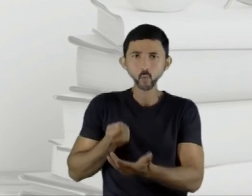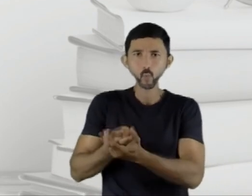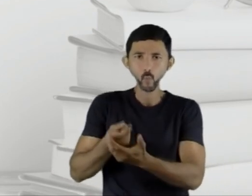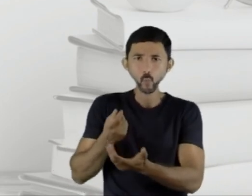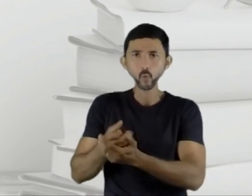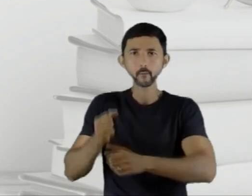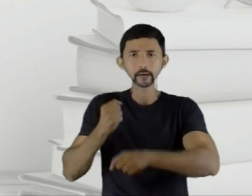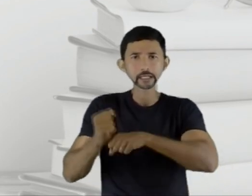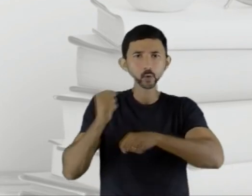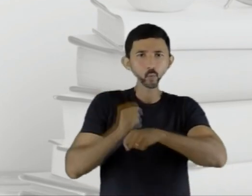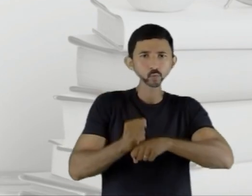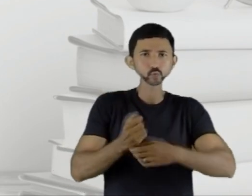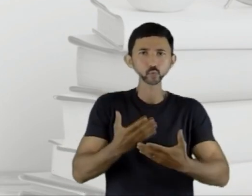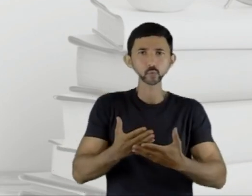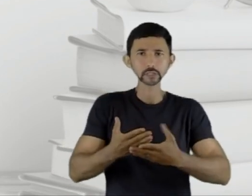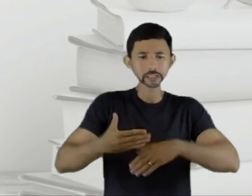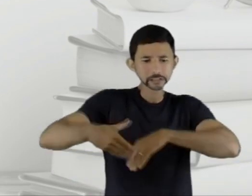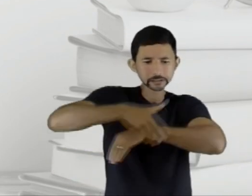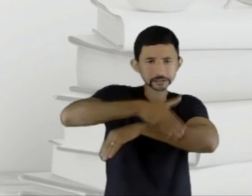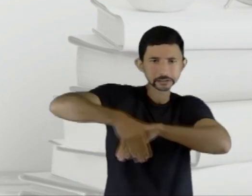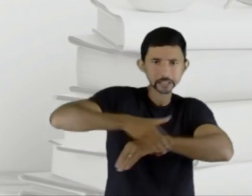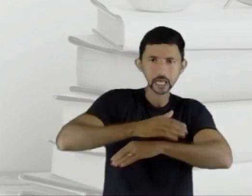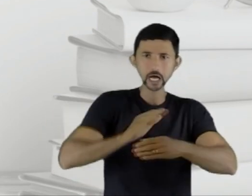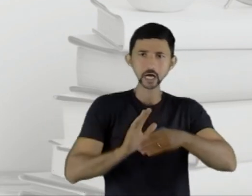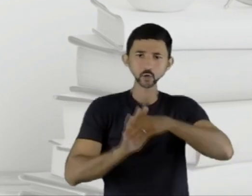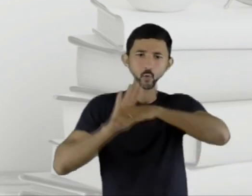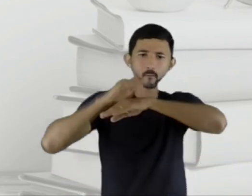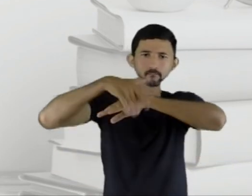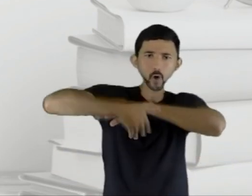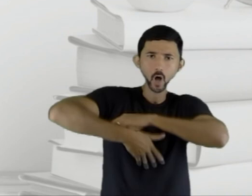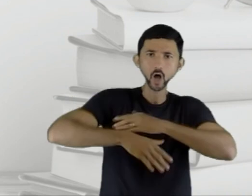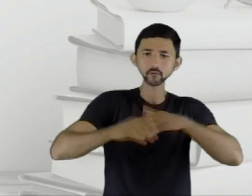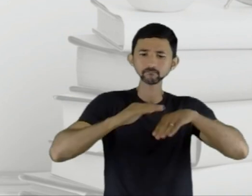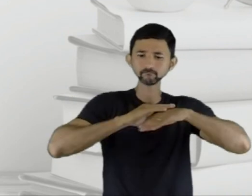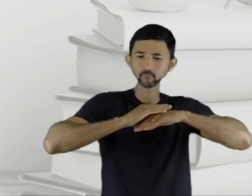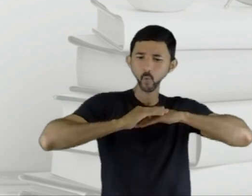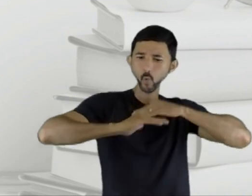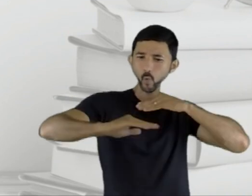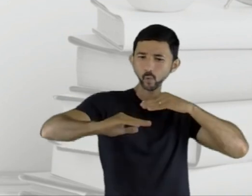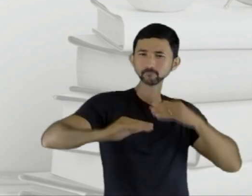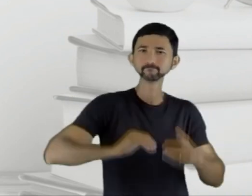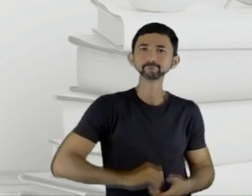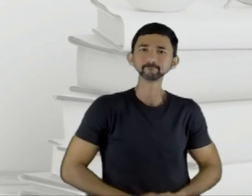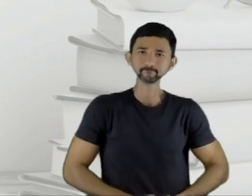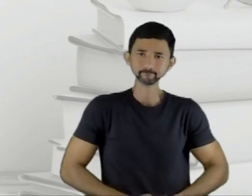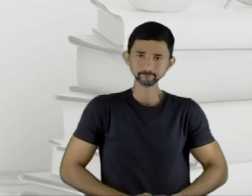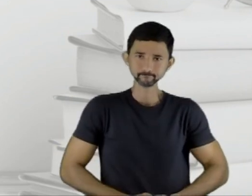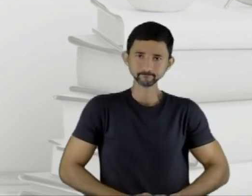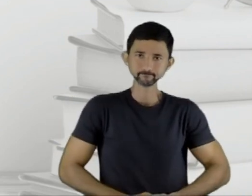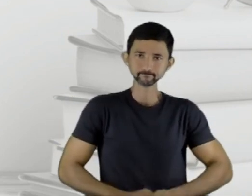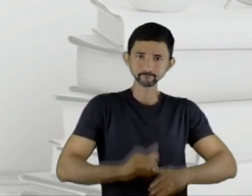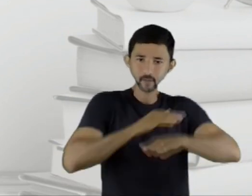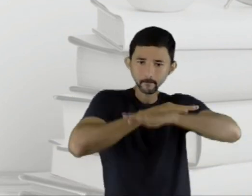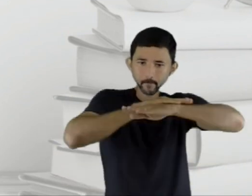na construção de estradas, barragens, pontes, tá?